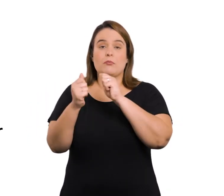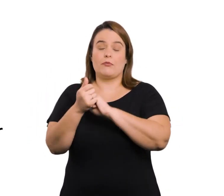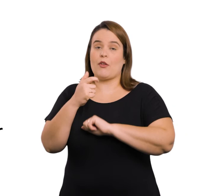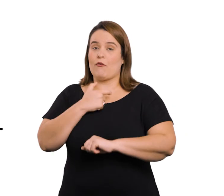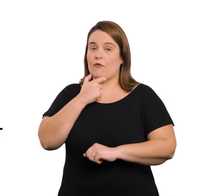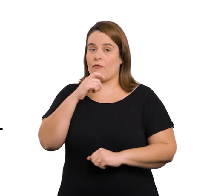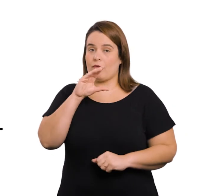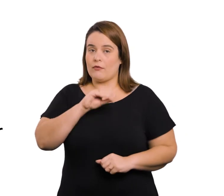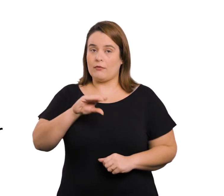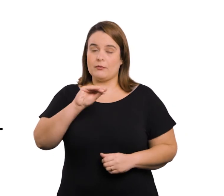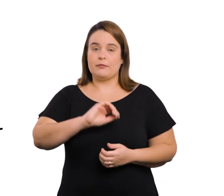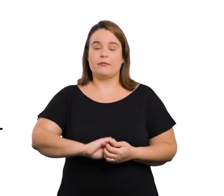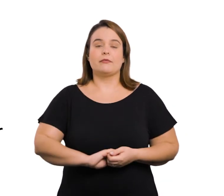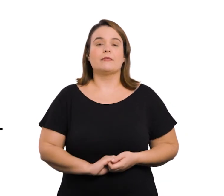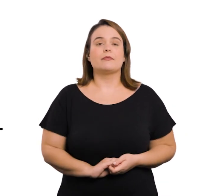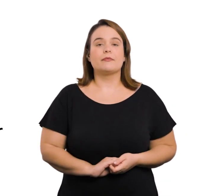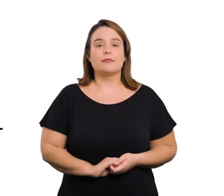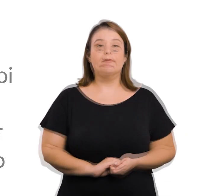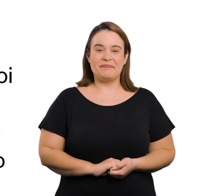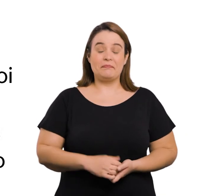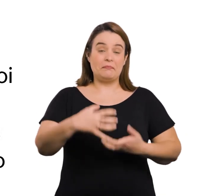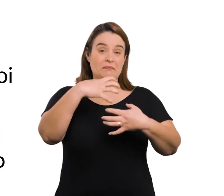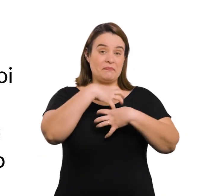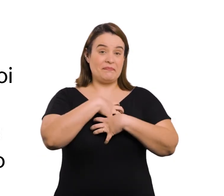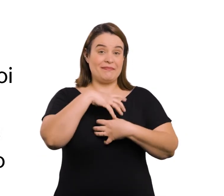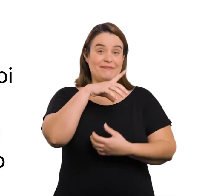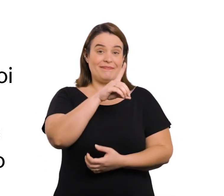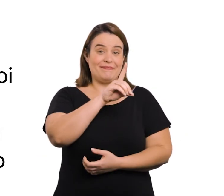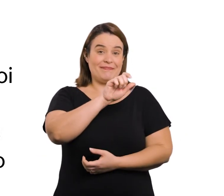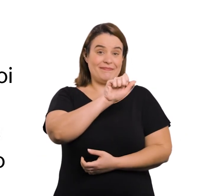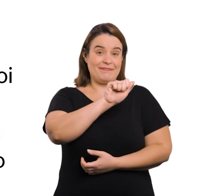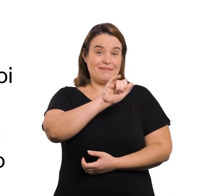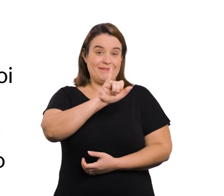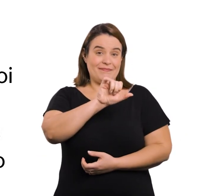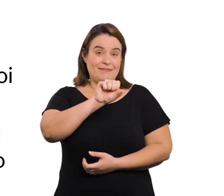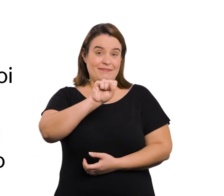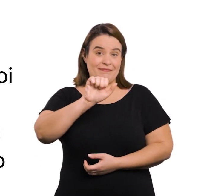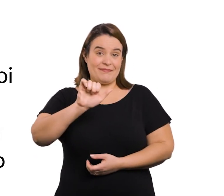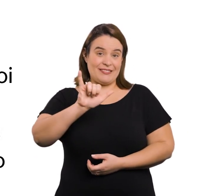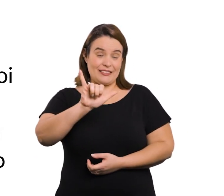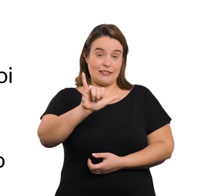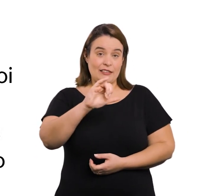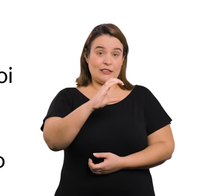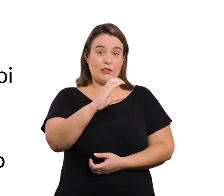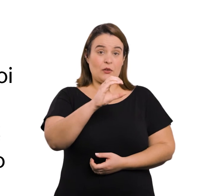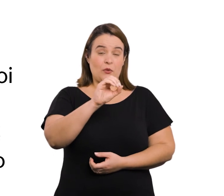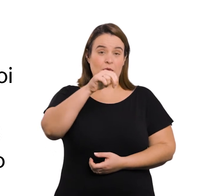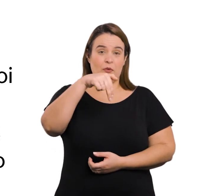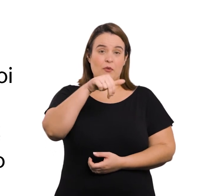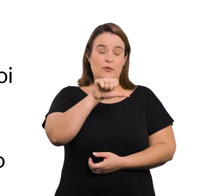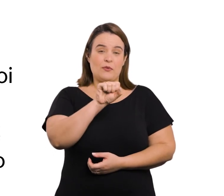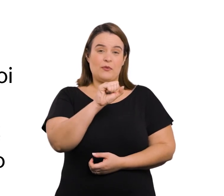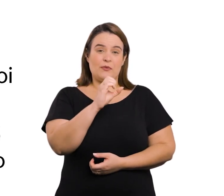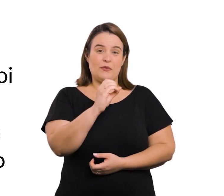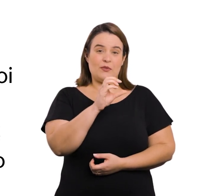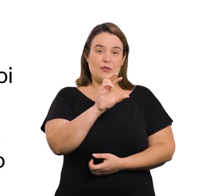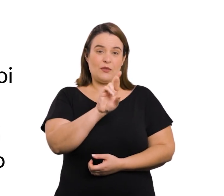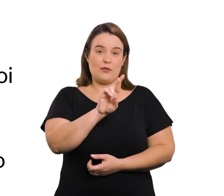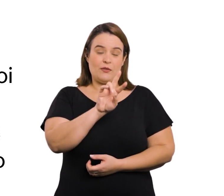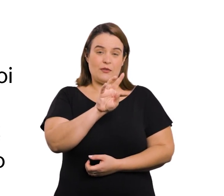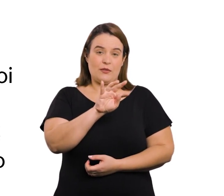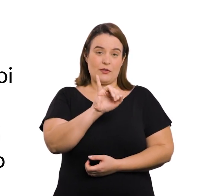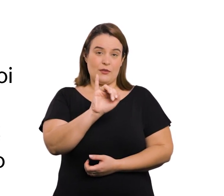escanear documentos e converter em fala. Formato DAISY. O DAISY Consortium,